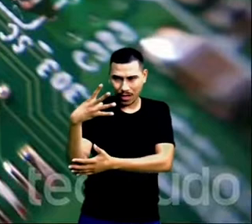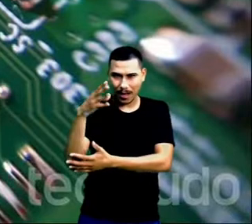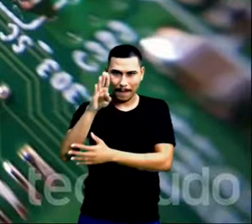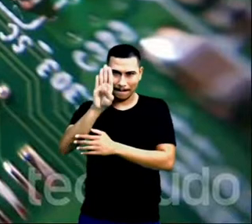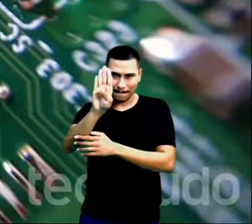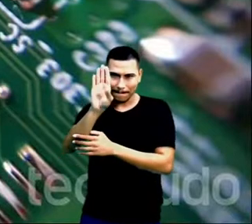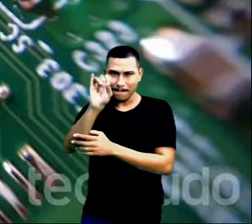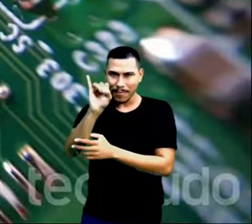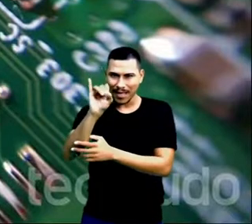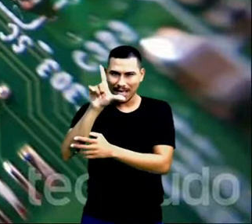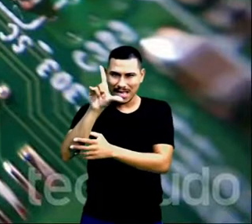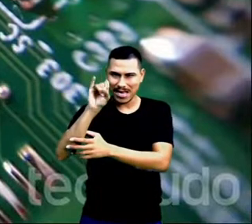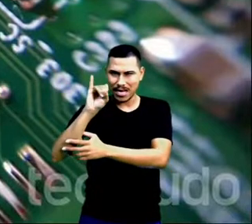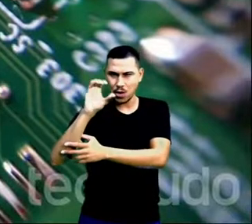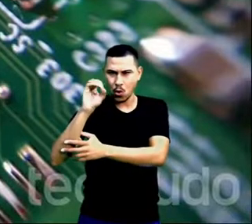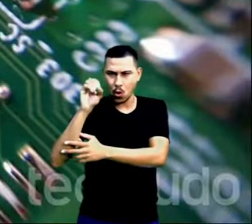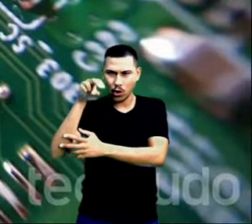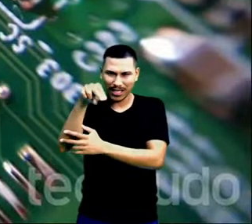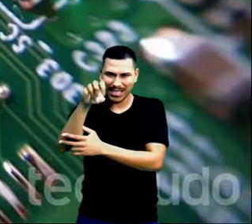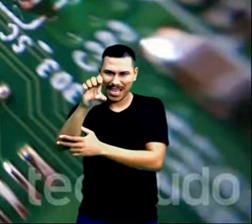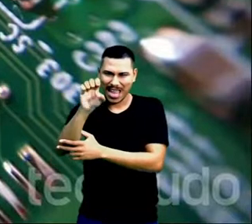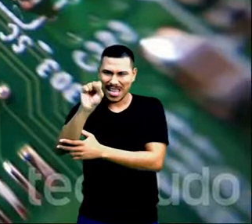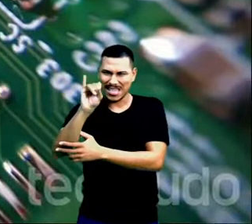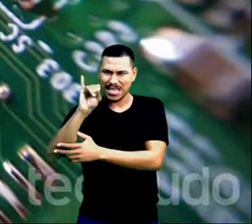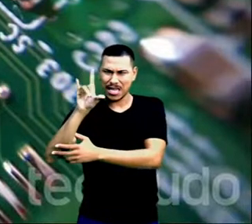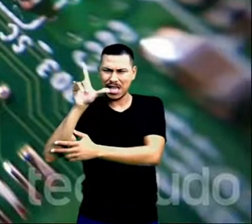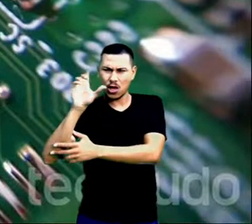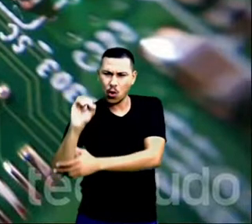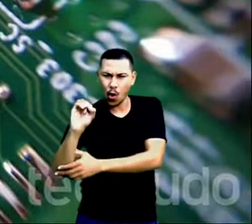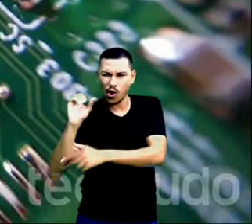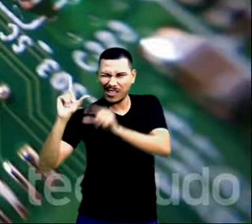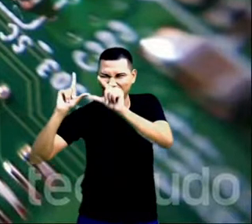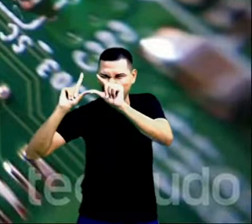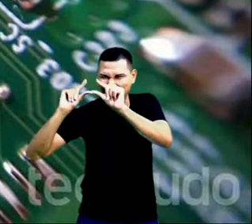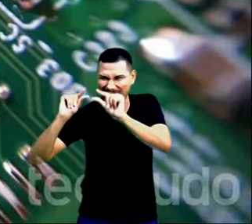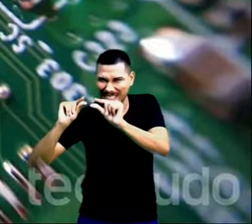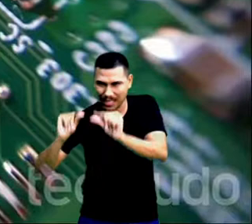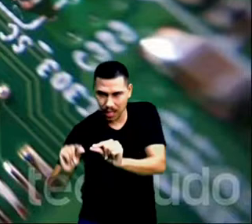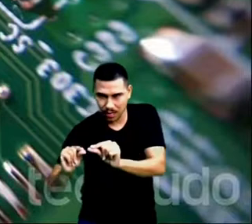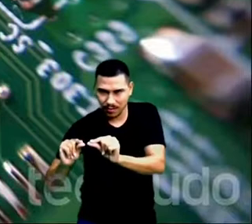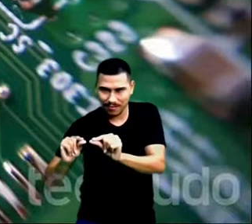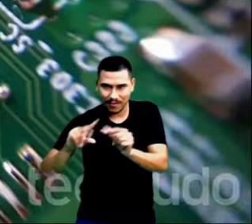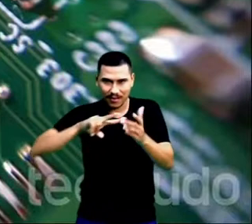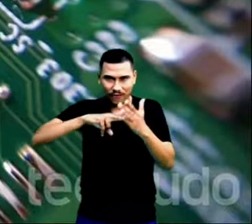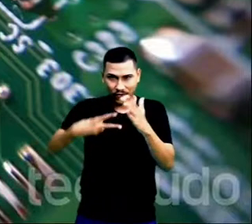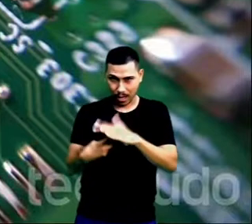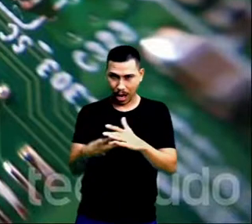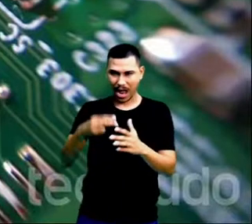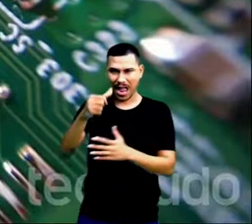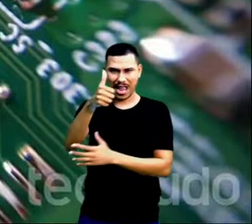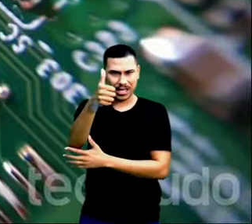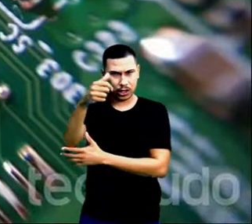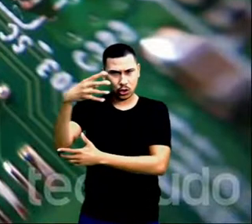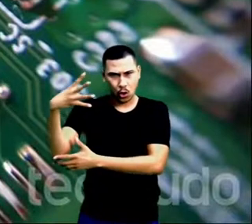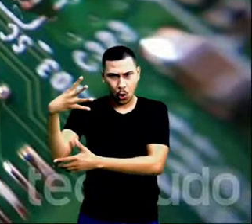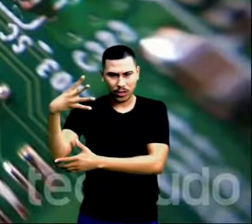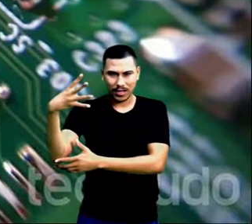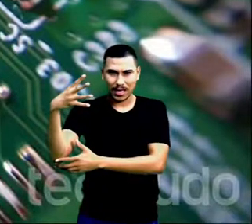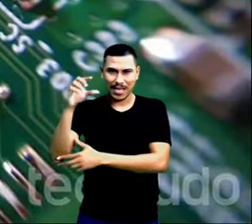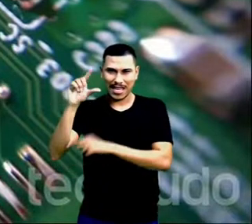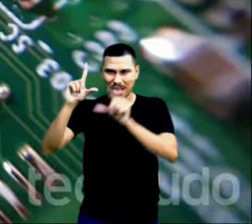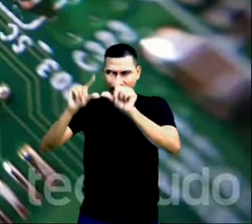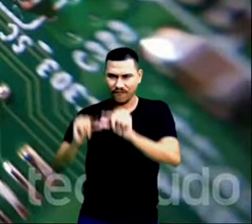ou seja são tão pequenos que é equivale a quatorze manômetro para você entender Oco